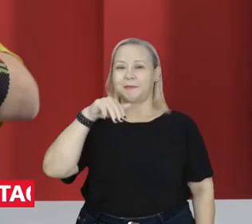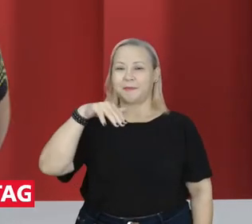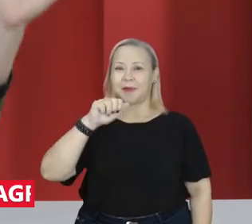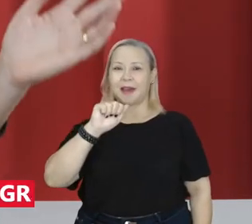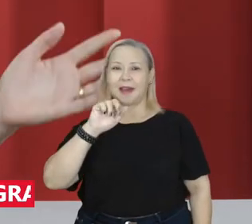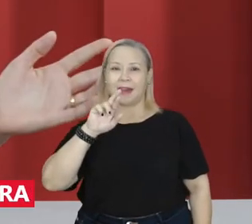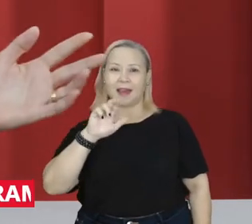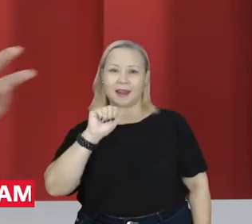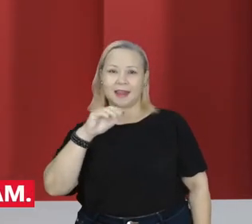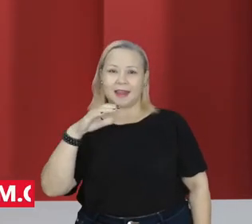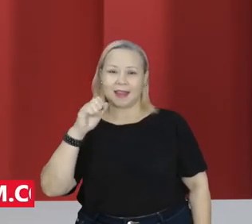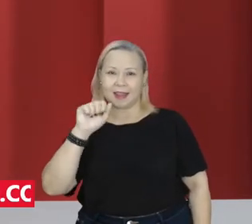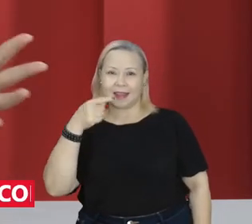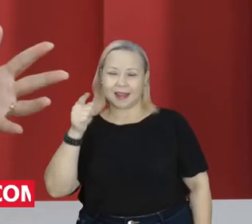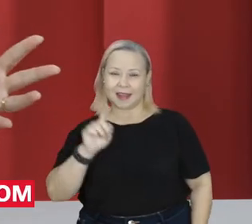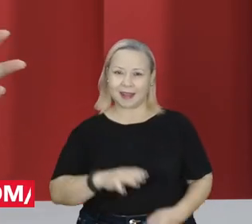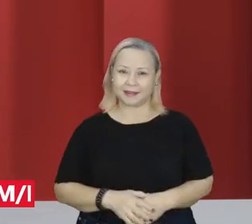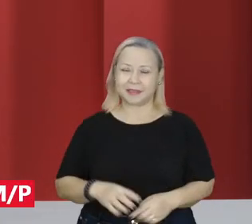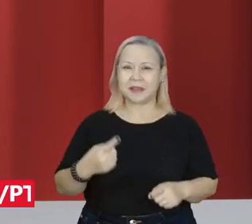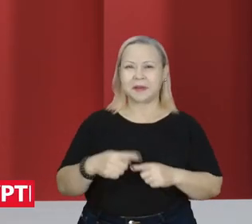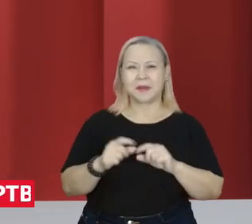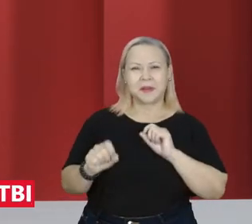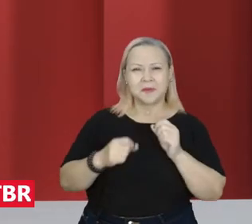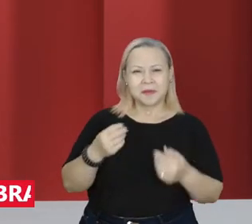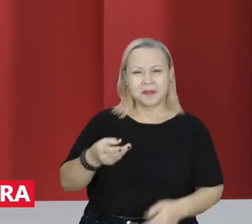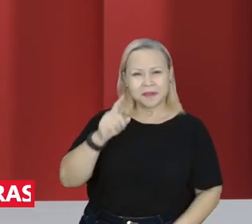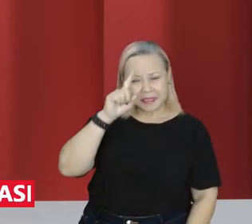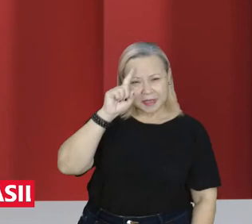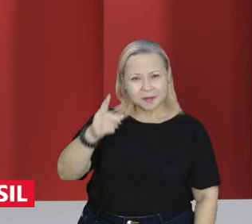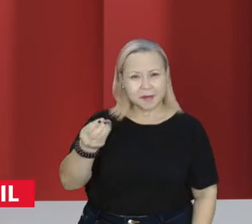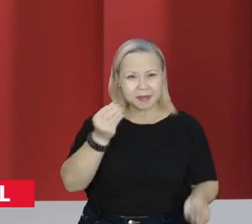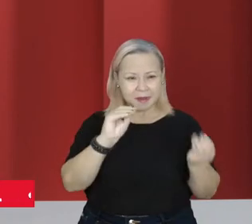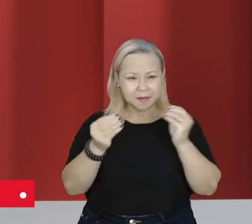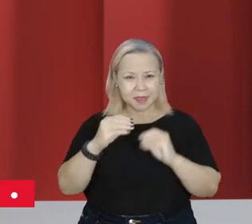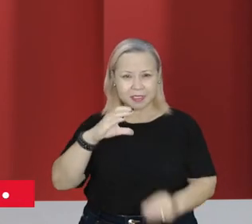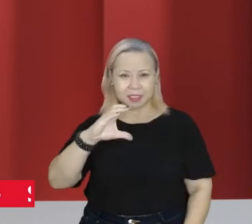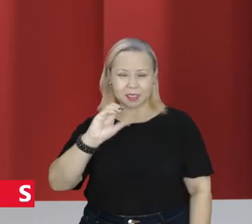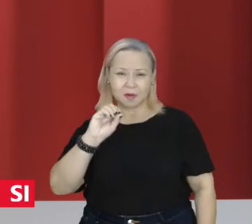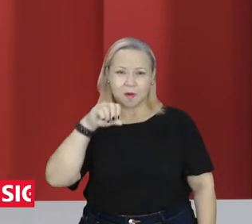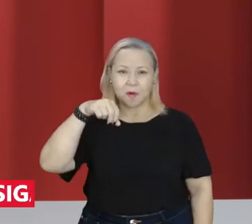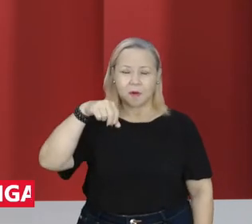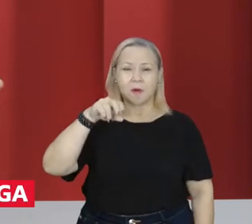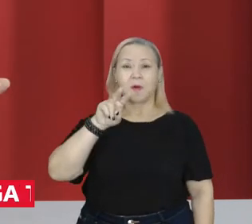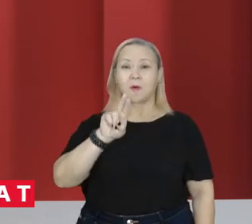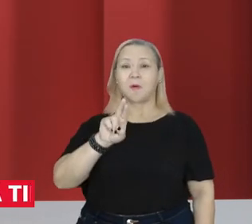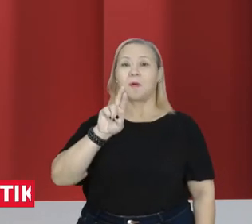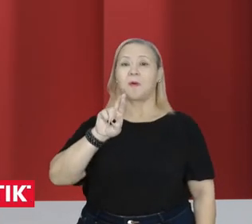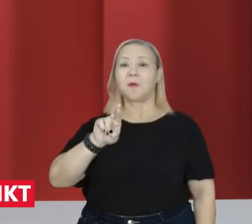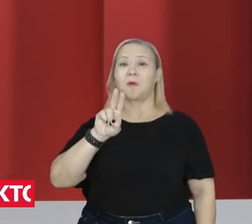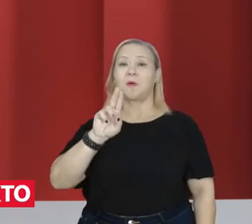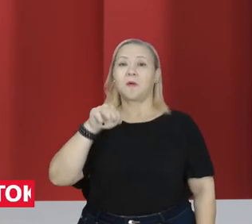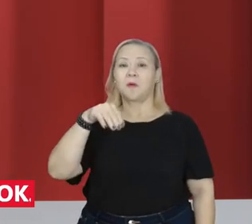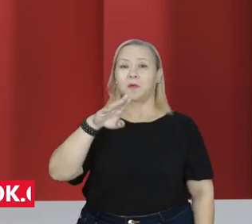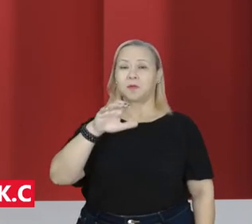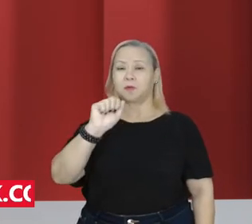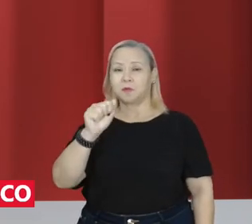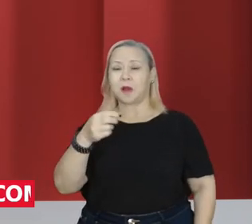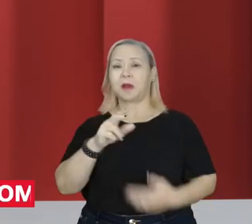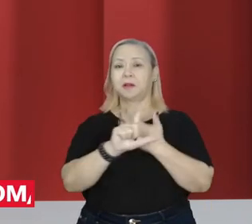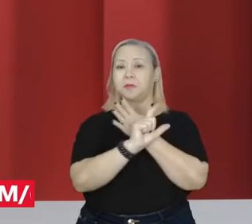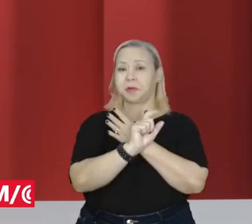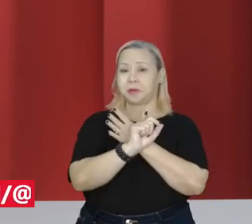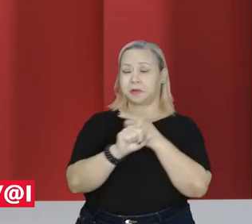aqui, né, de Corumbá, do Pantanal. E aí, olha só, o Paulo Carvalho é pernambucano, minha gente, olha que coisa